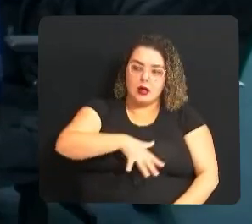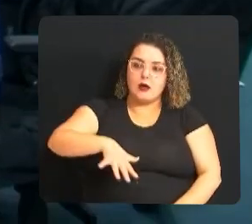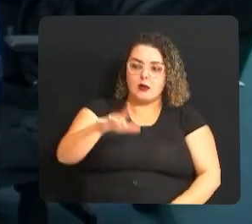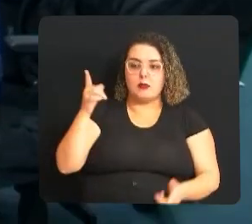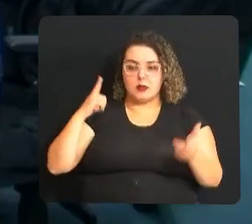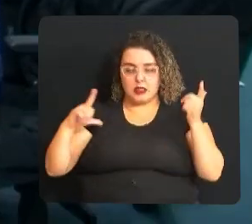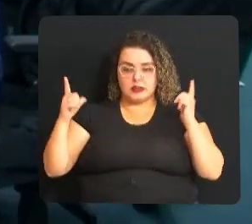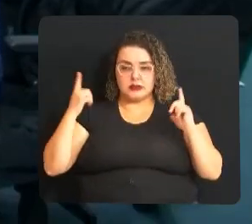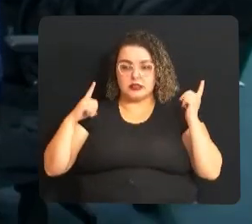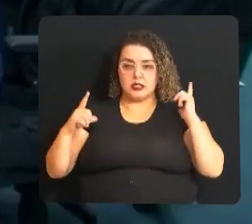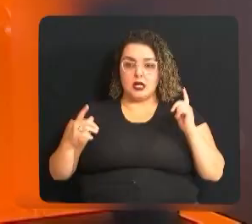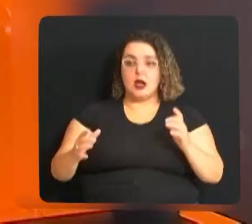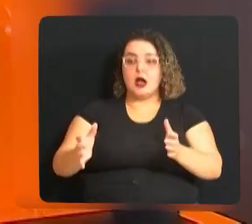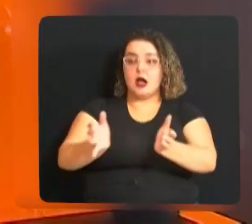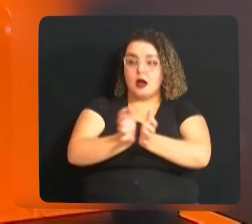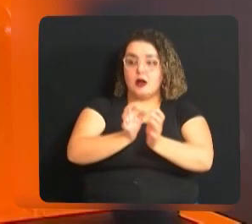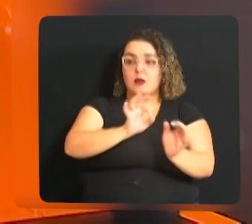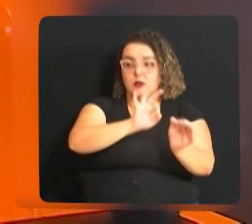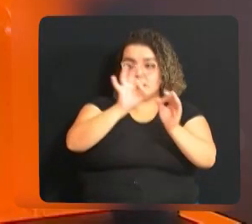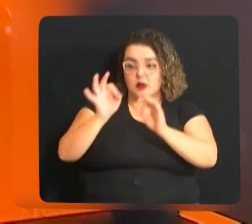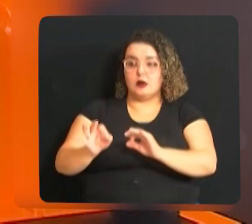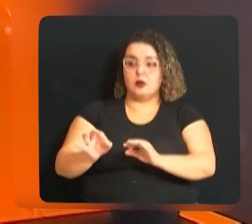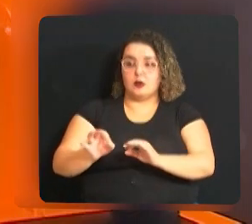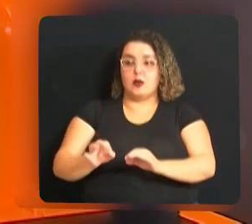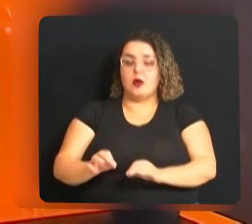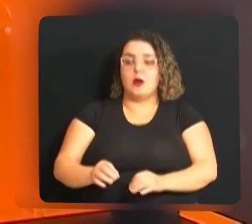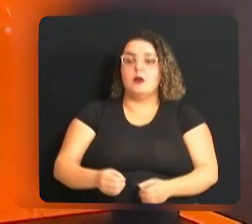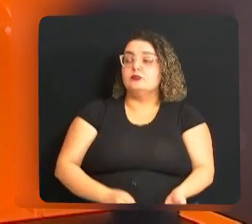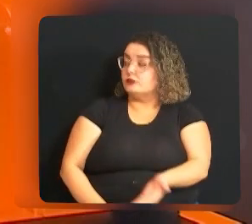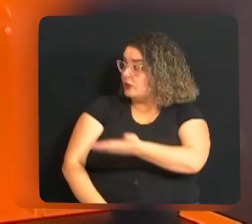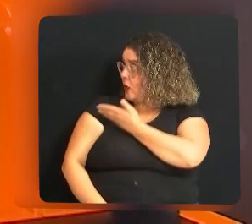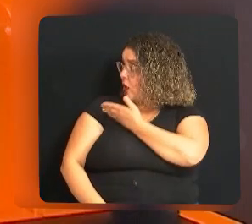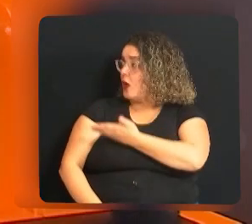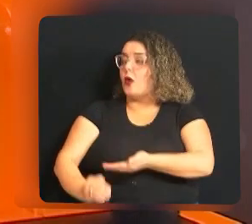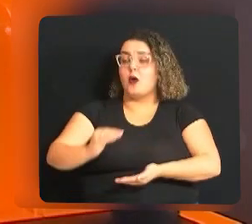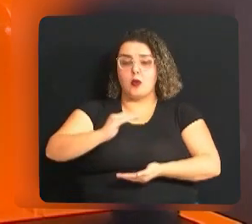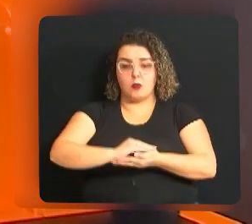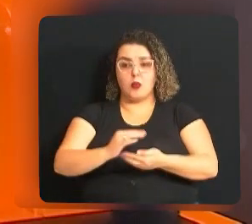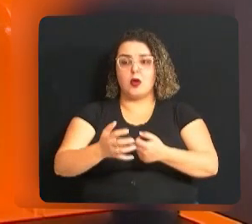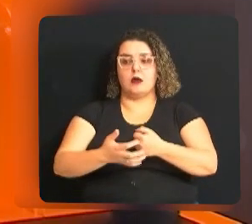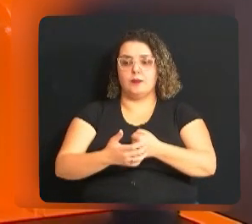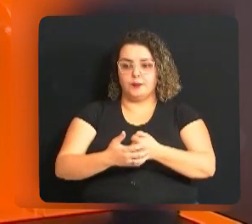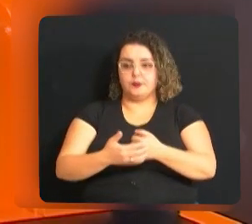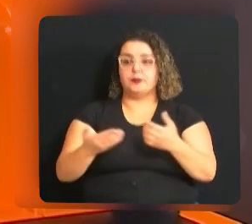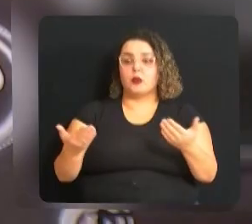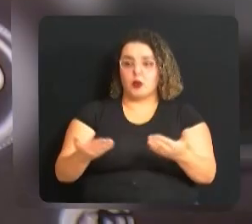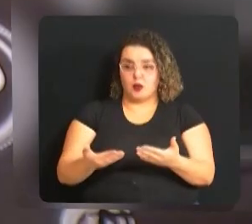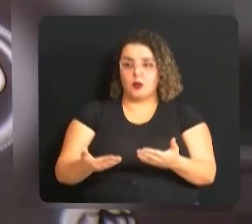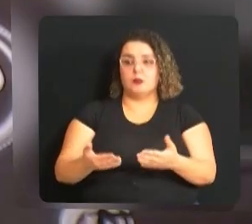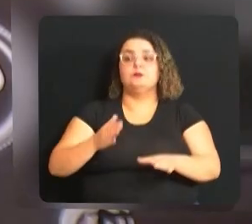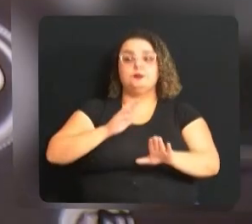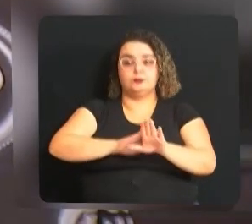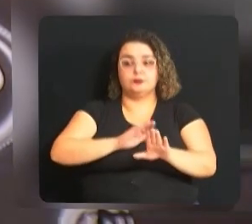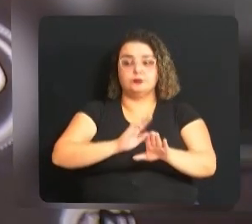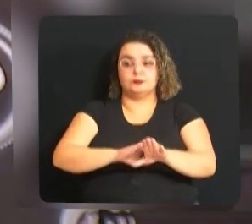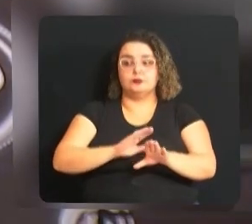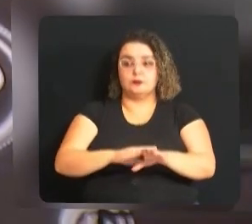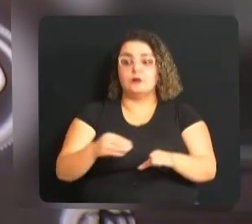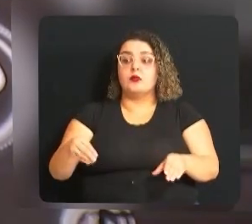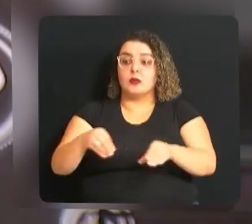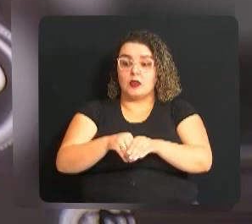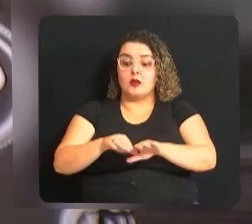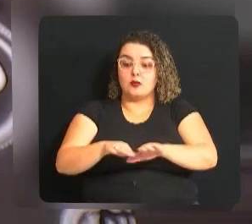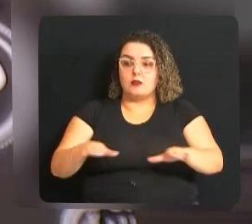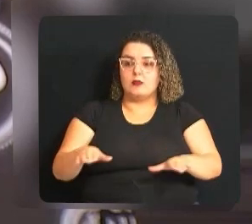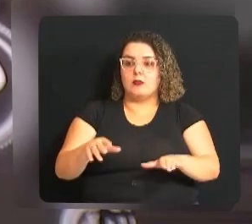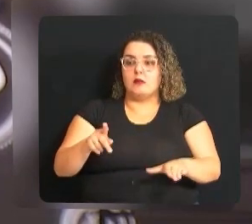espaço, aquela área como lazer. A comissão também acompanhou a instalação do posto do poupatempo digital, hoje em